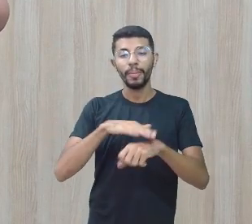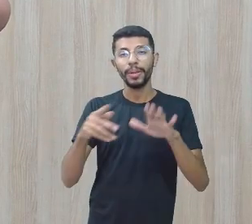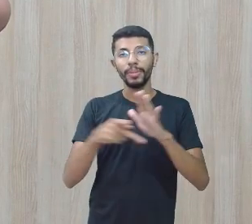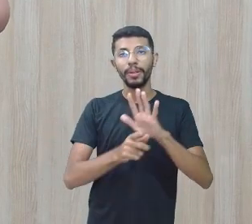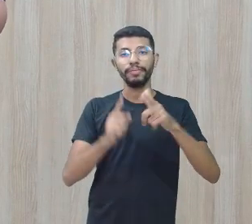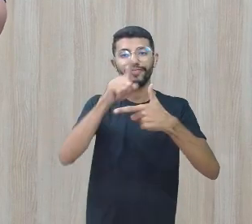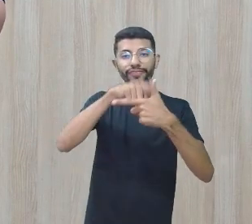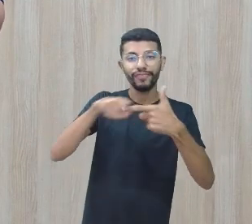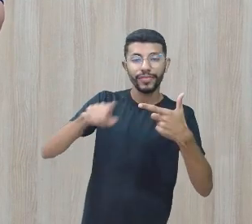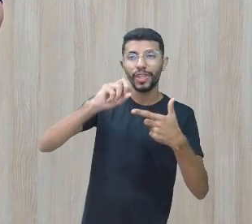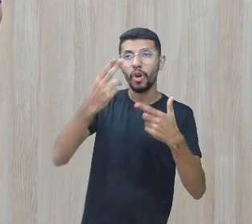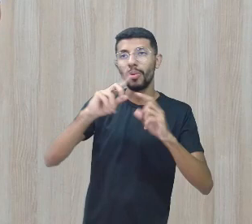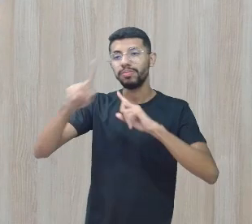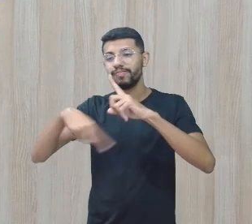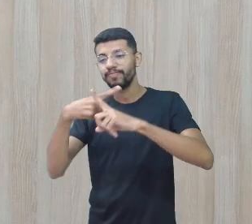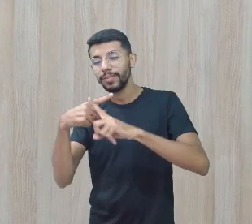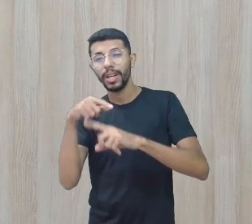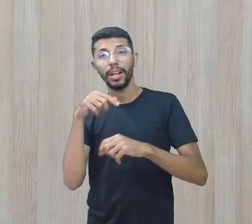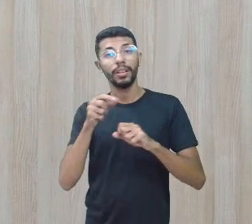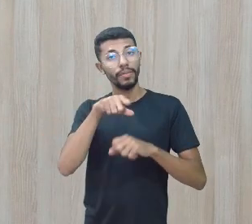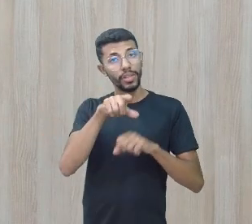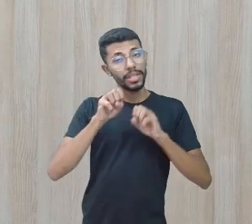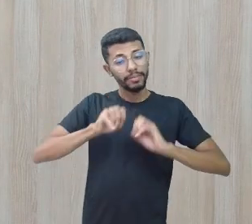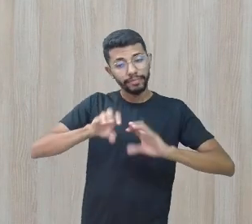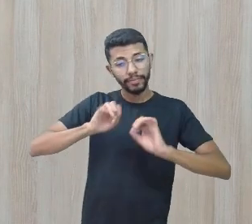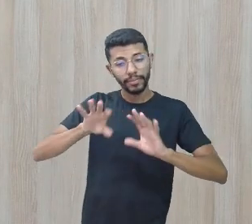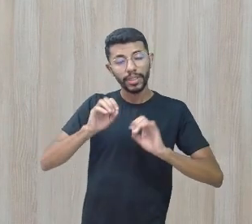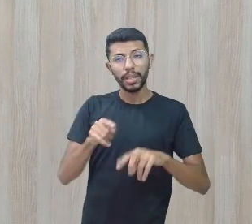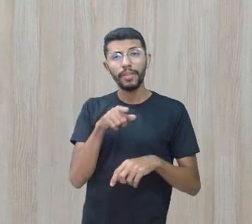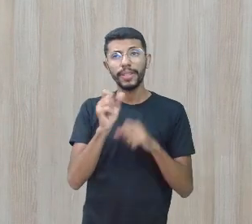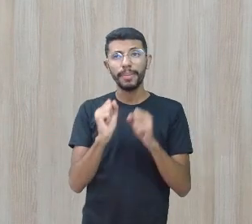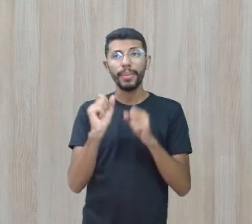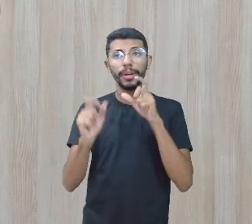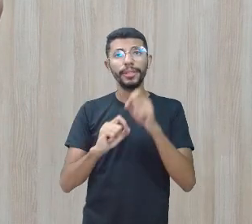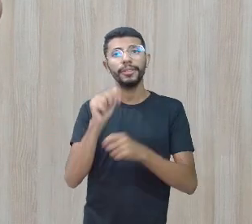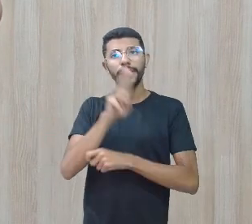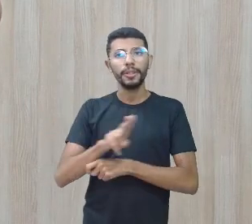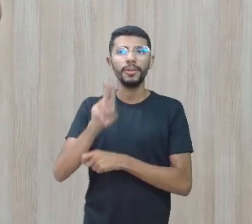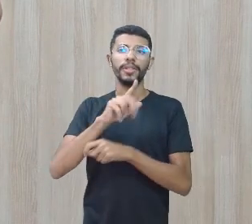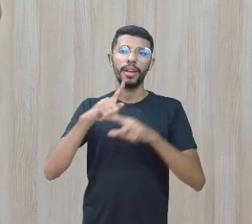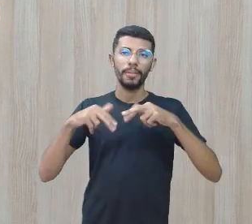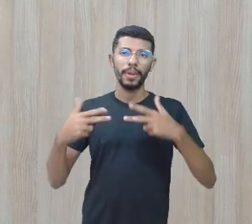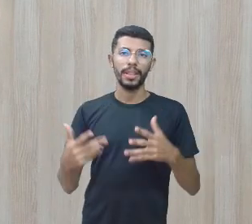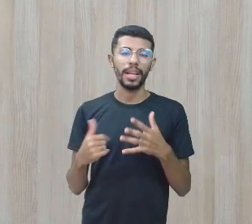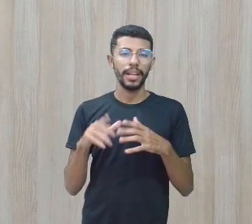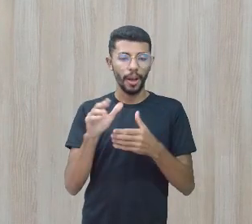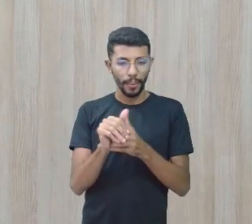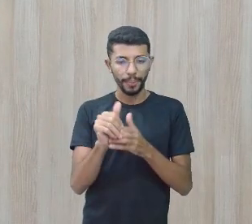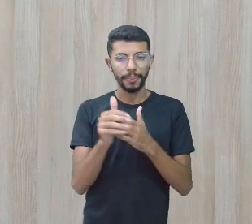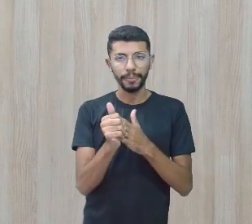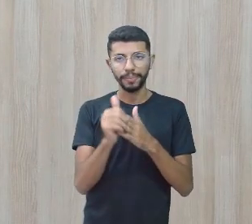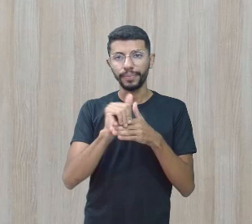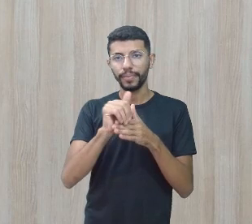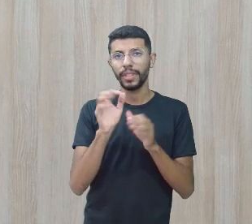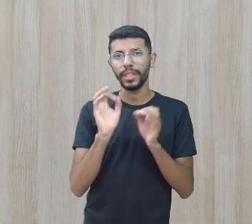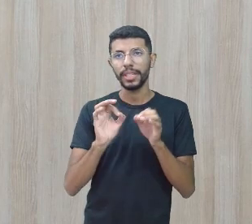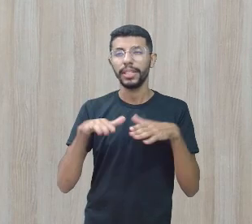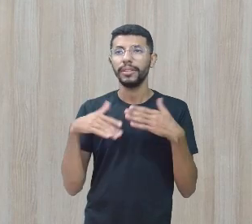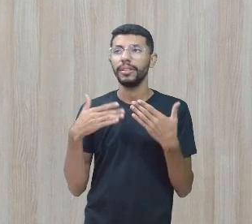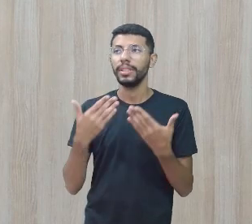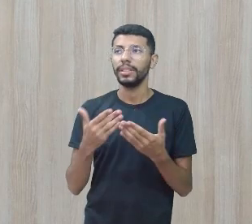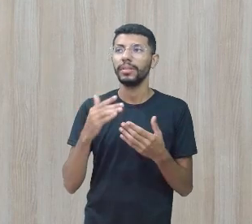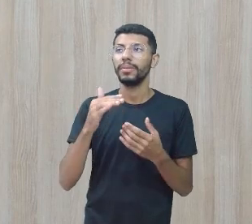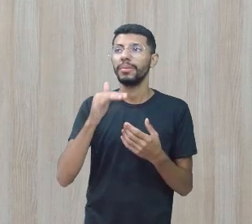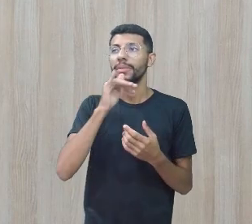multiplicação, na hora que você estiver passando essas informações, faça uso, professor, desse material concreto, de preferência